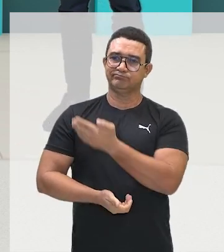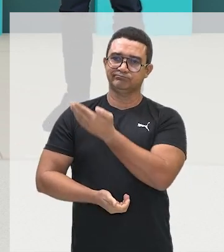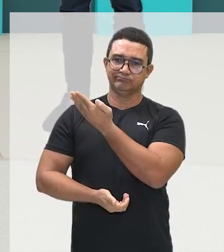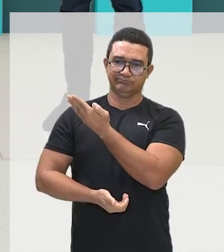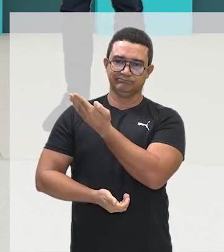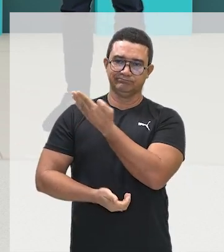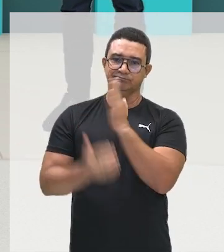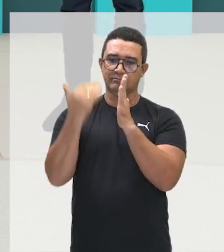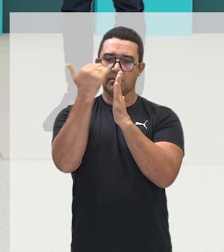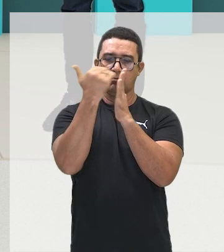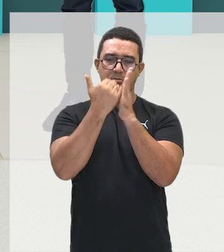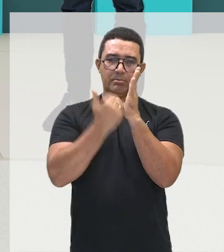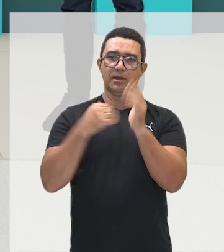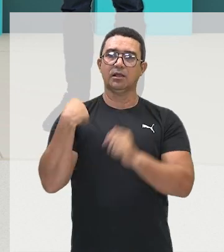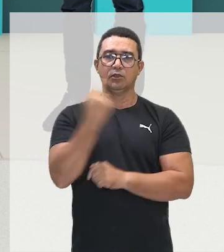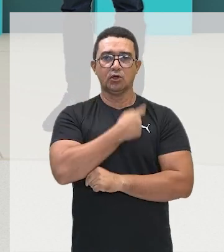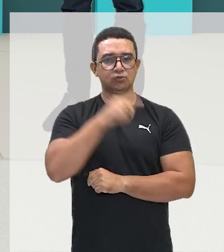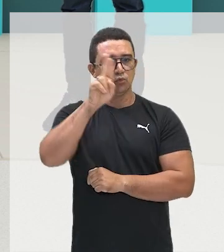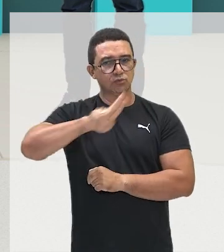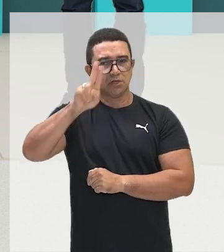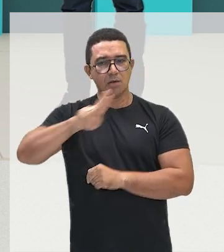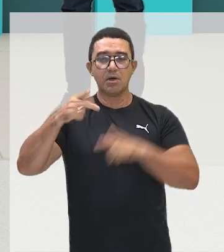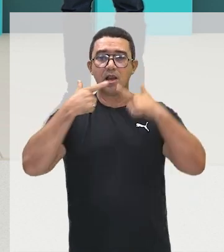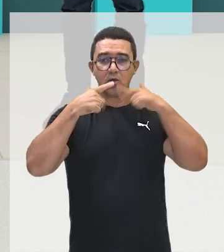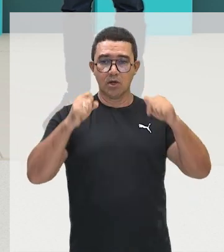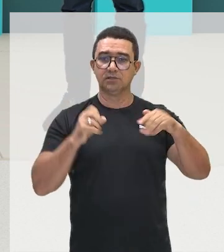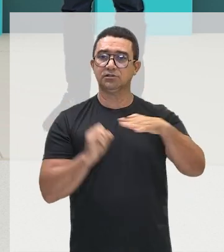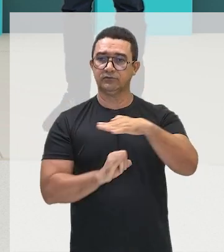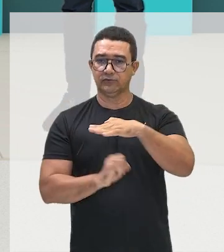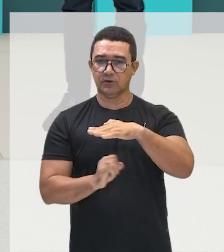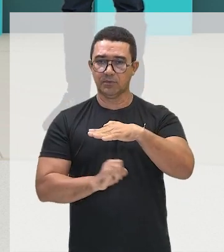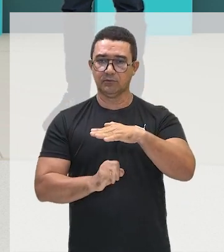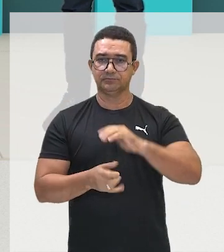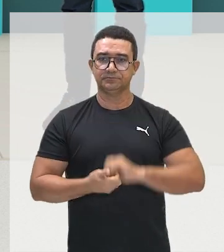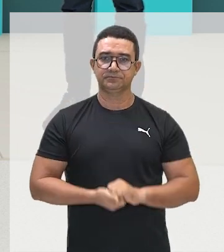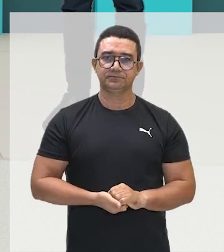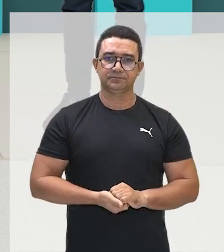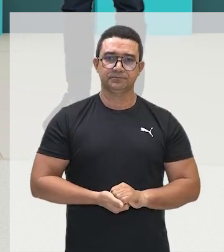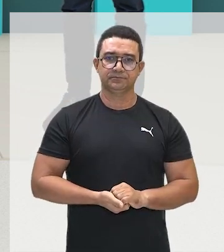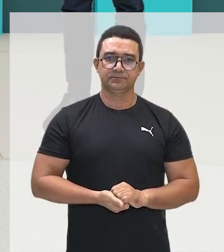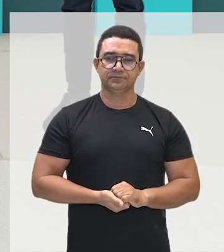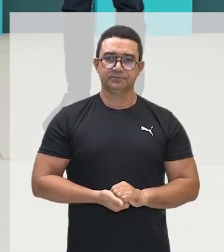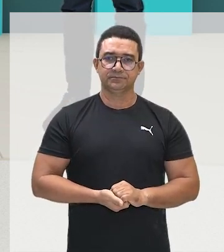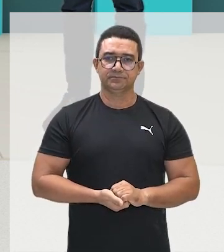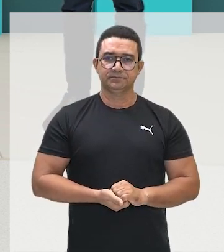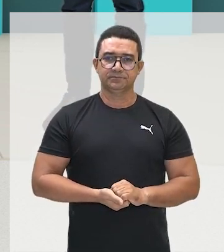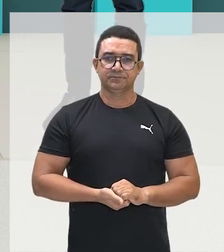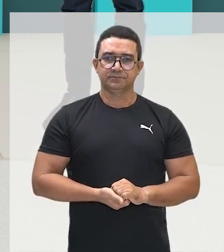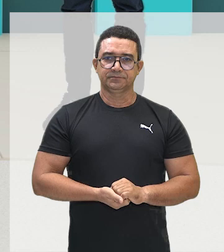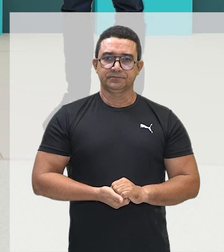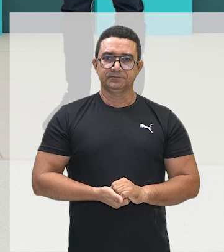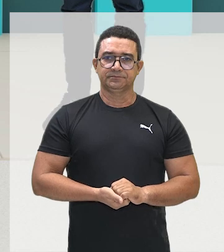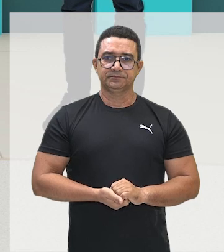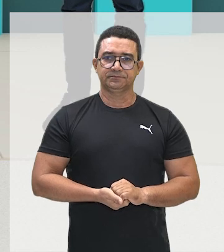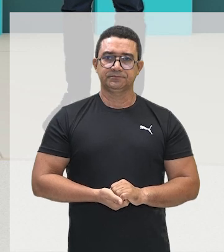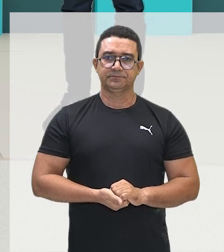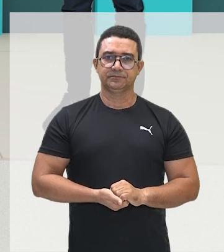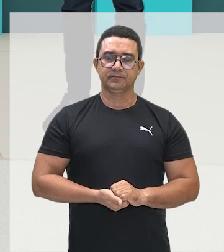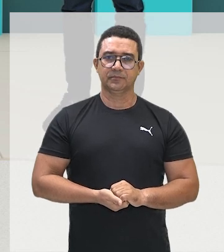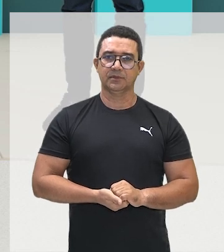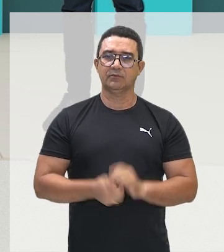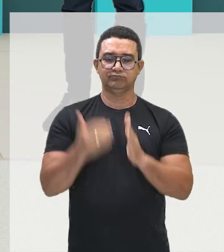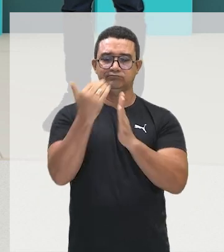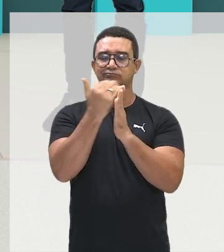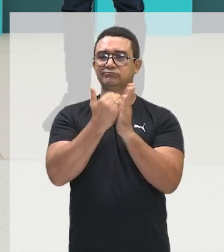onde normalmente nós utilizamos a linguagem informal. Não se resume, né? Todas essas situações não estão contempladas,